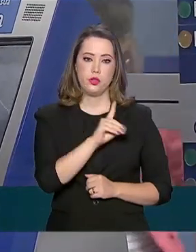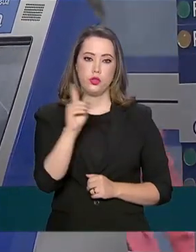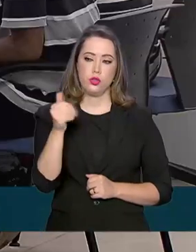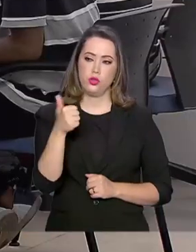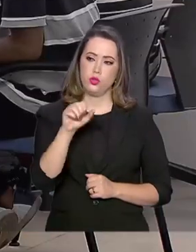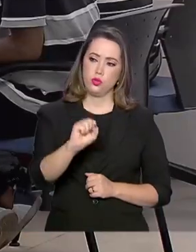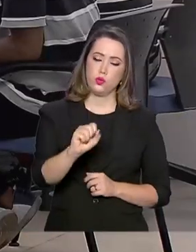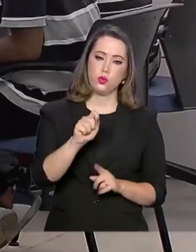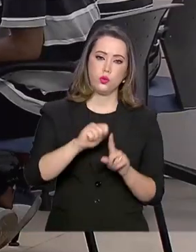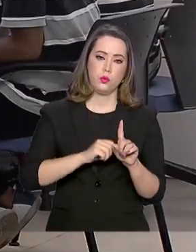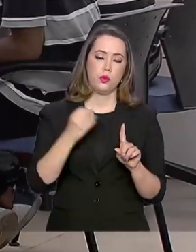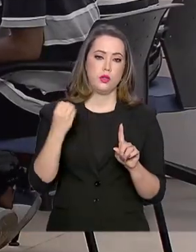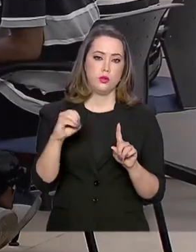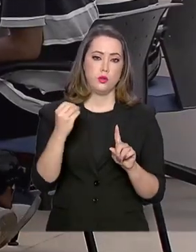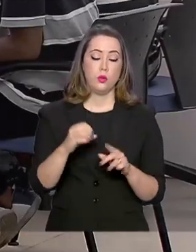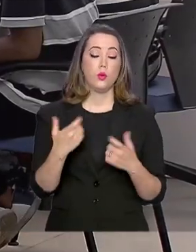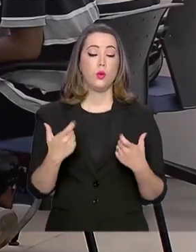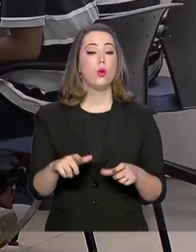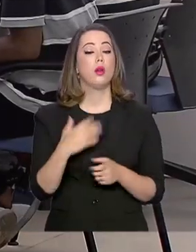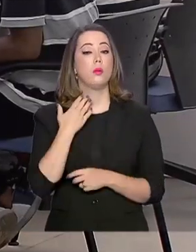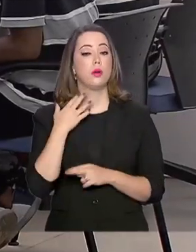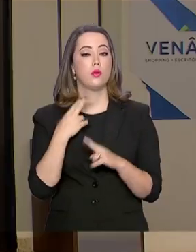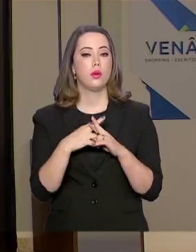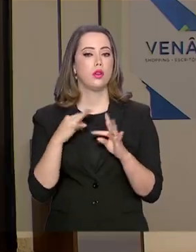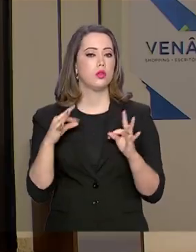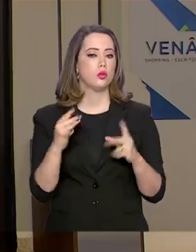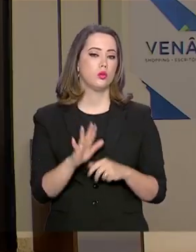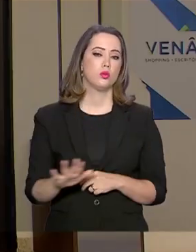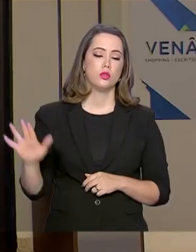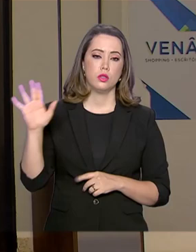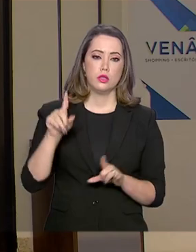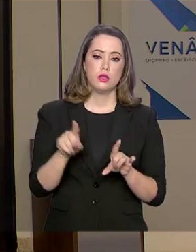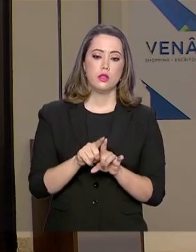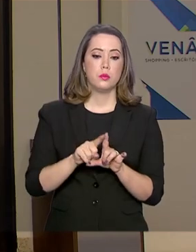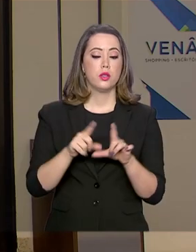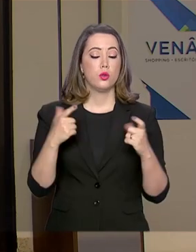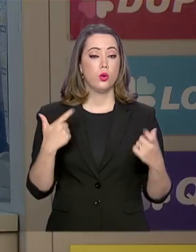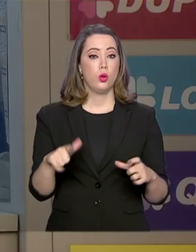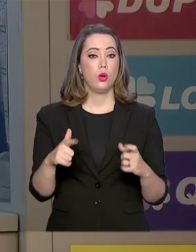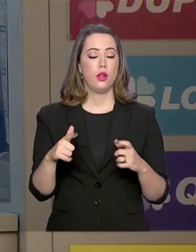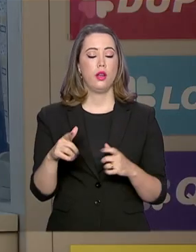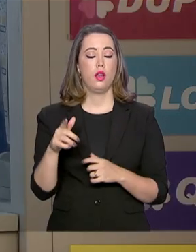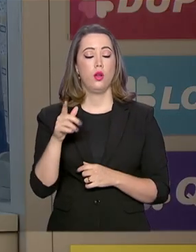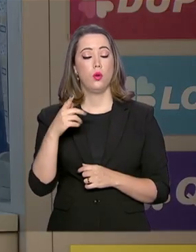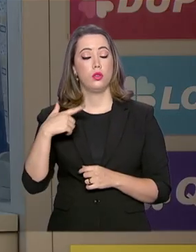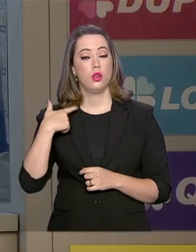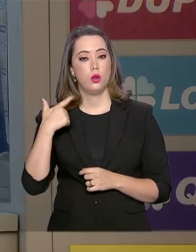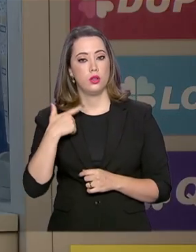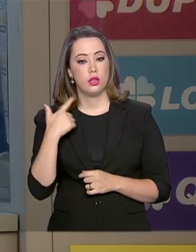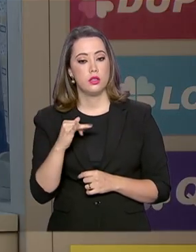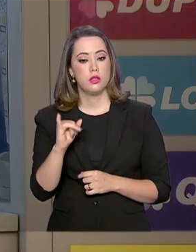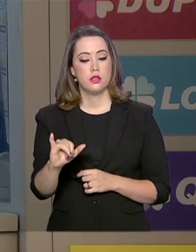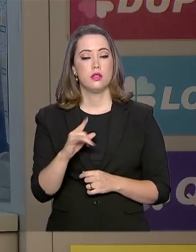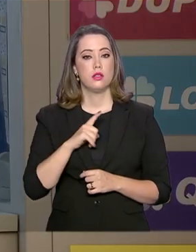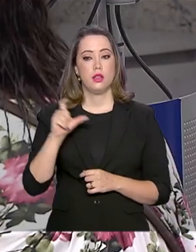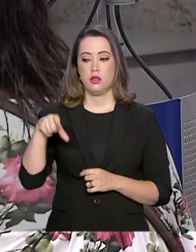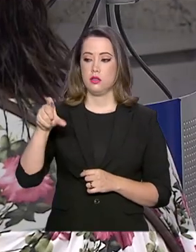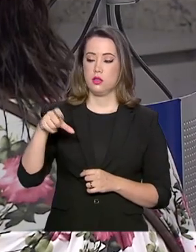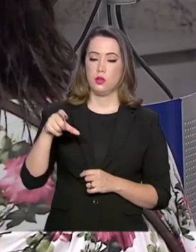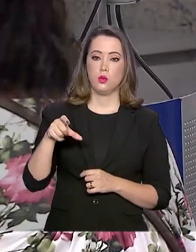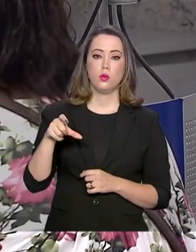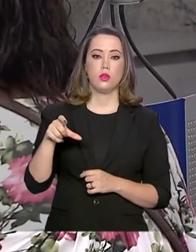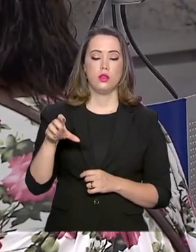outubro, nas agências da Caixa em todo o país e também nas casas lotéricas, para quem tem a senha do cartão cidadão.